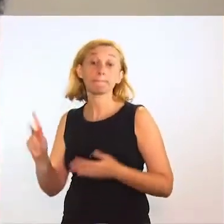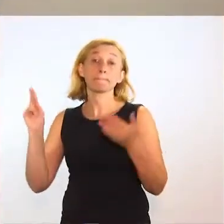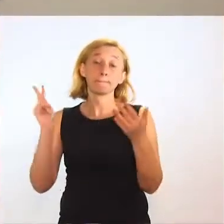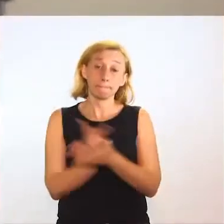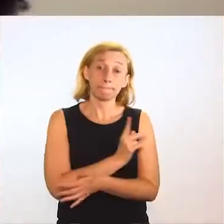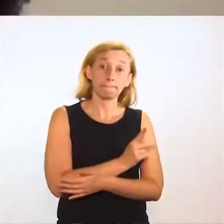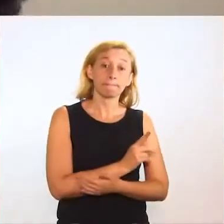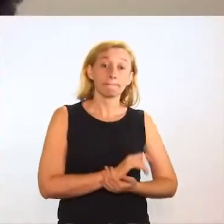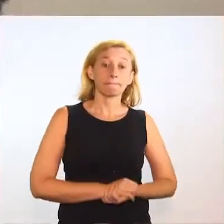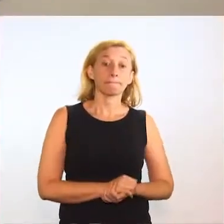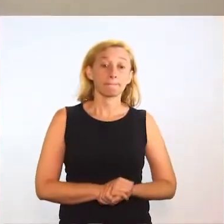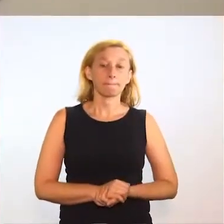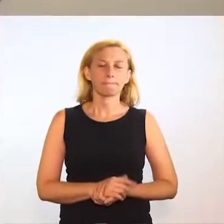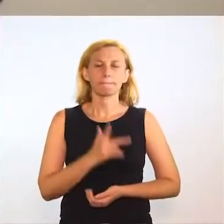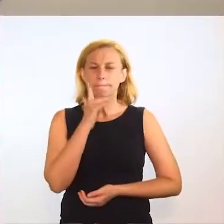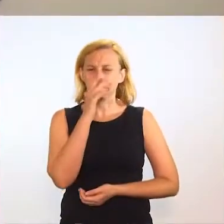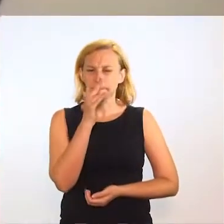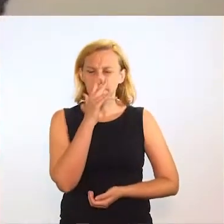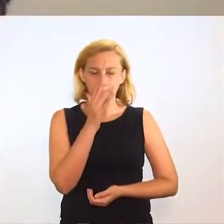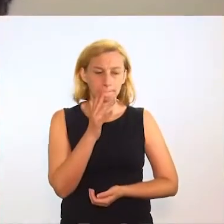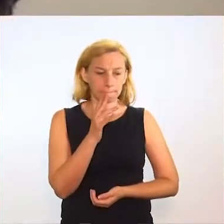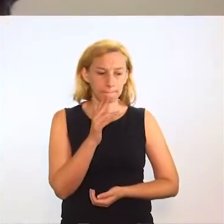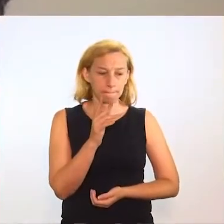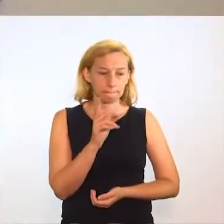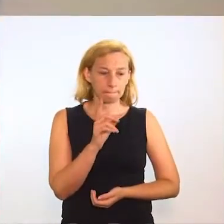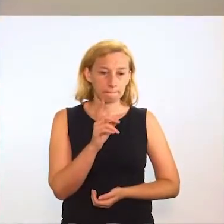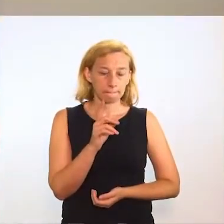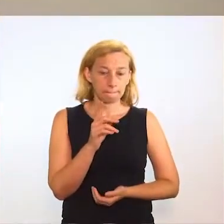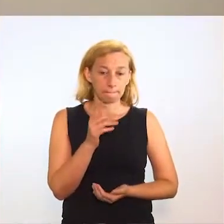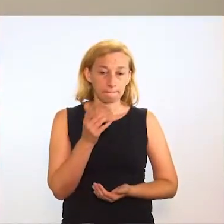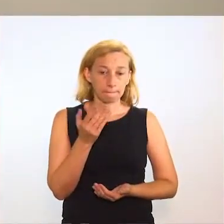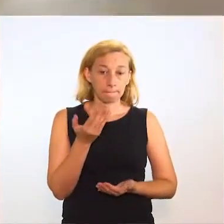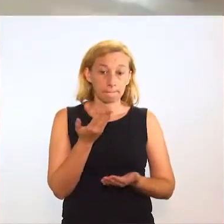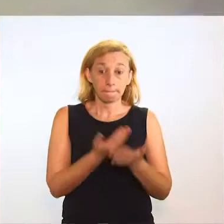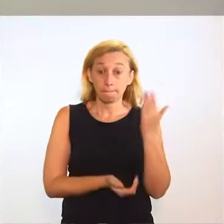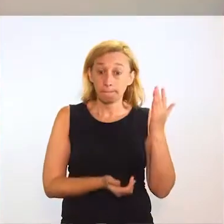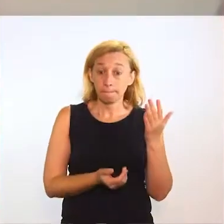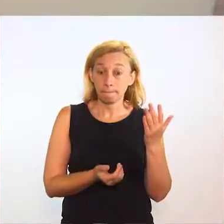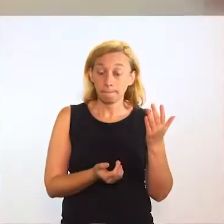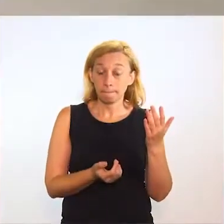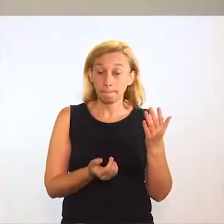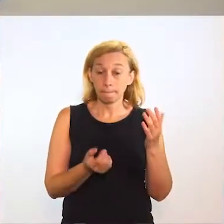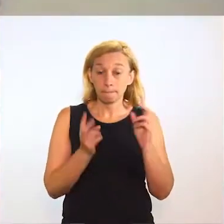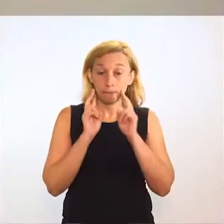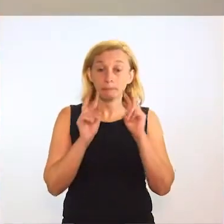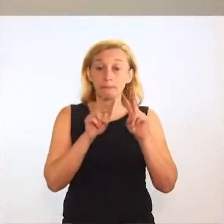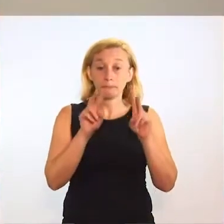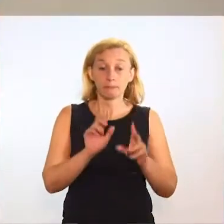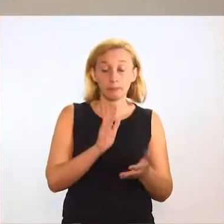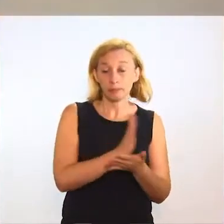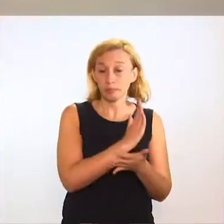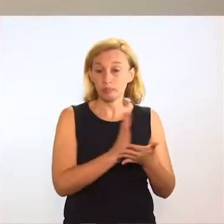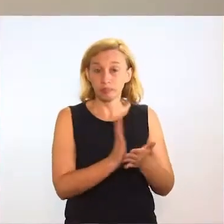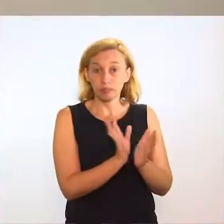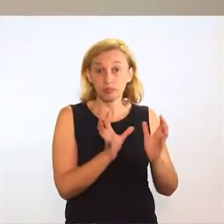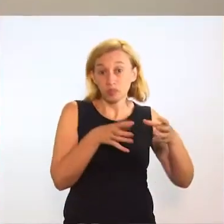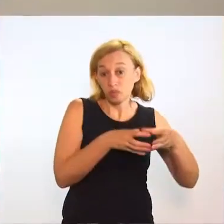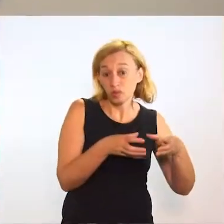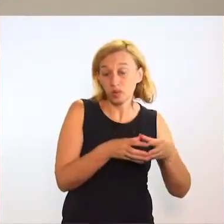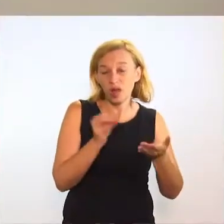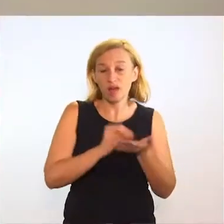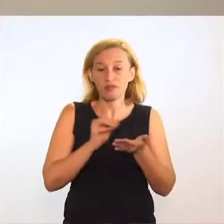emergentes, periféricas, e que estava acontecendo, porque parece que não estava no campo de visão de alguns grupos, né? Aquilo